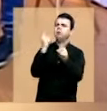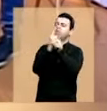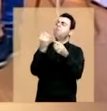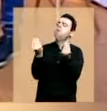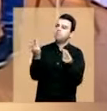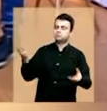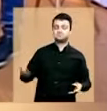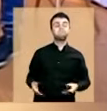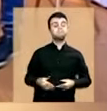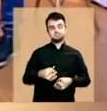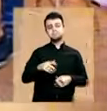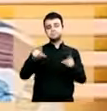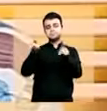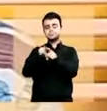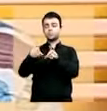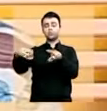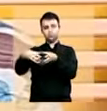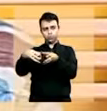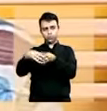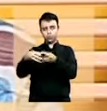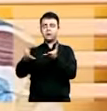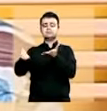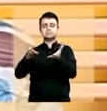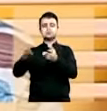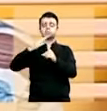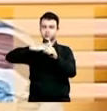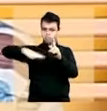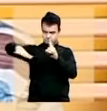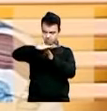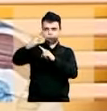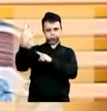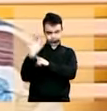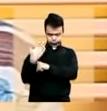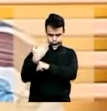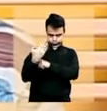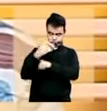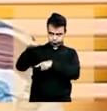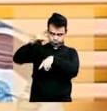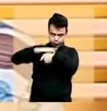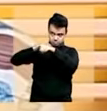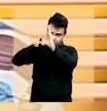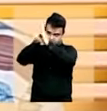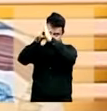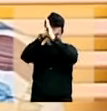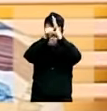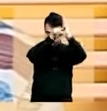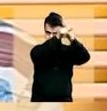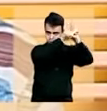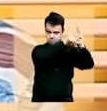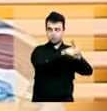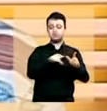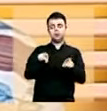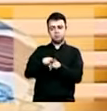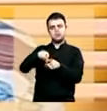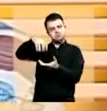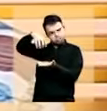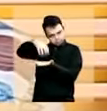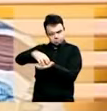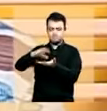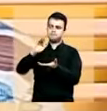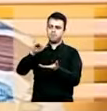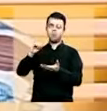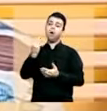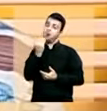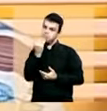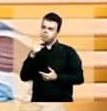fazendo, né, em parceria com a gente, nós estamos unidos com a assistência social, o Fundo de Solidariedade e o Banco de